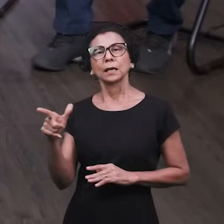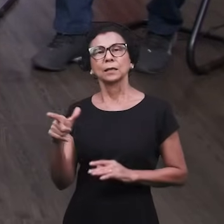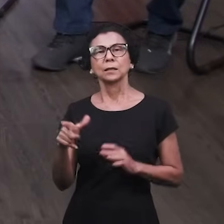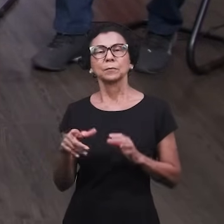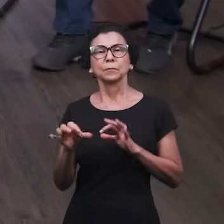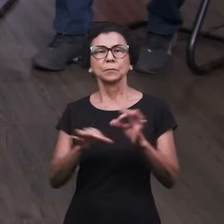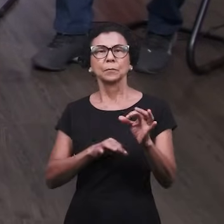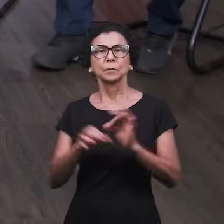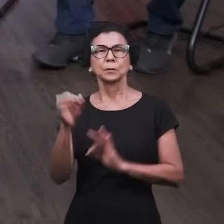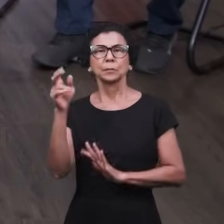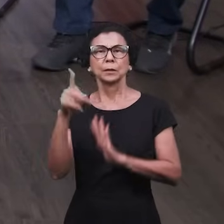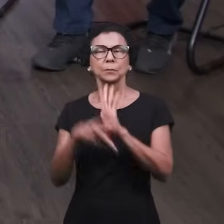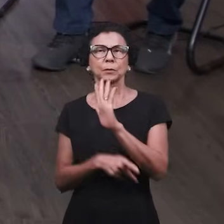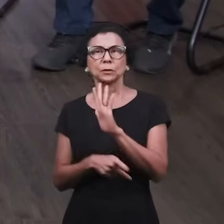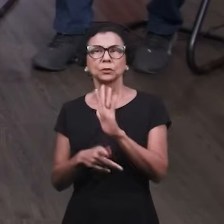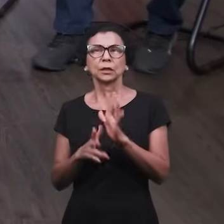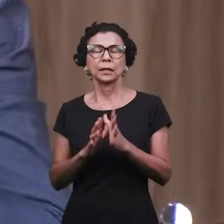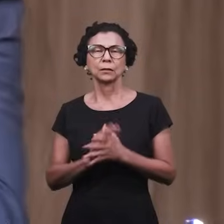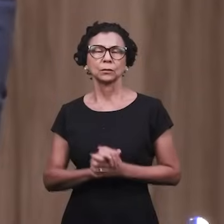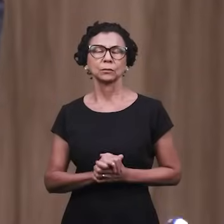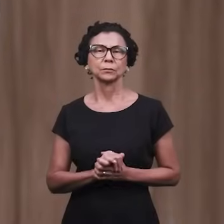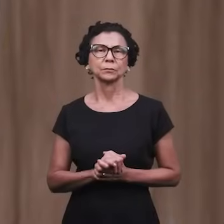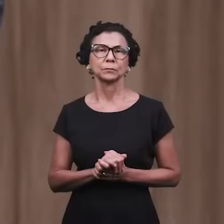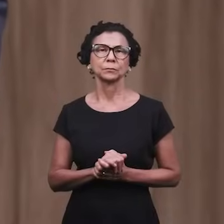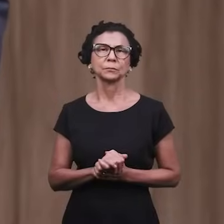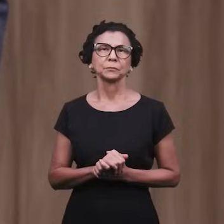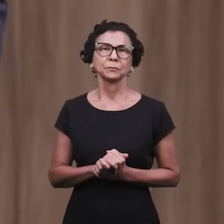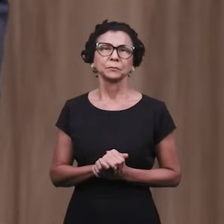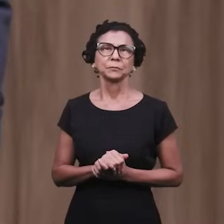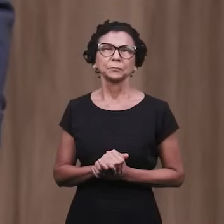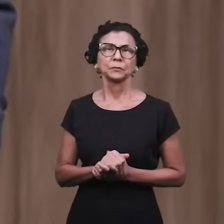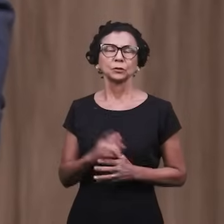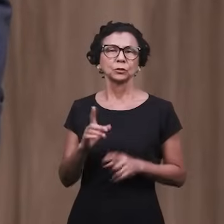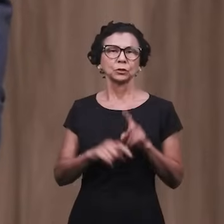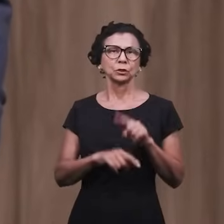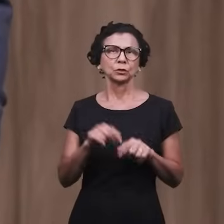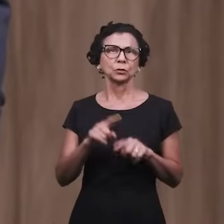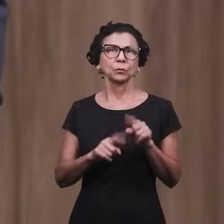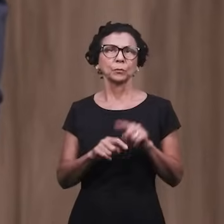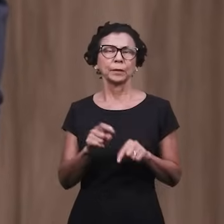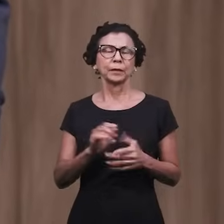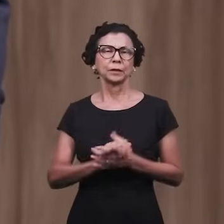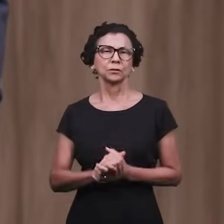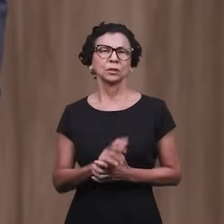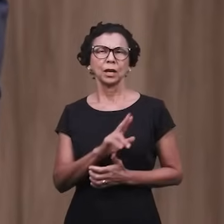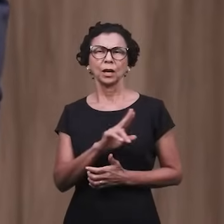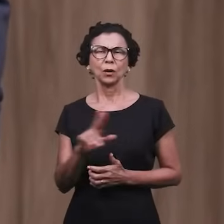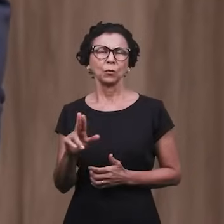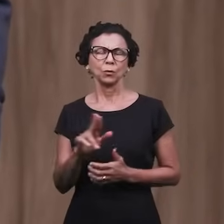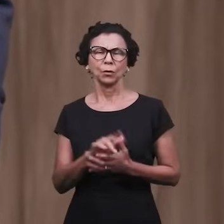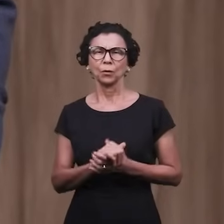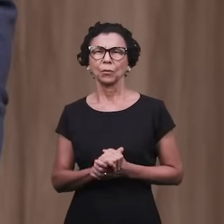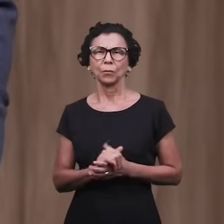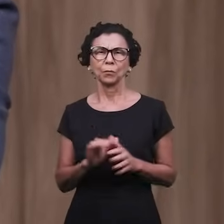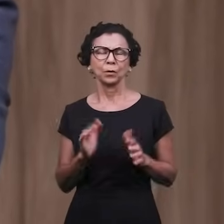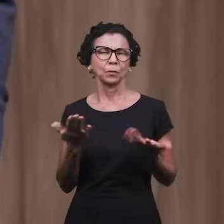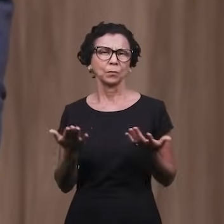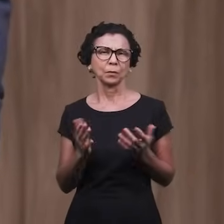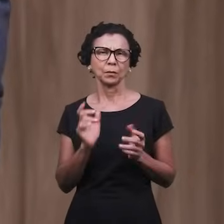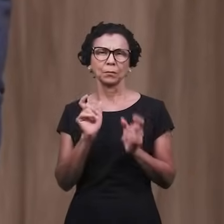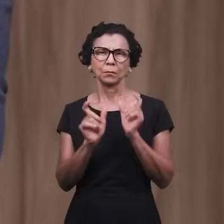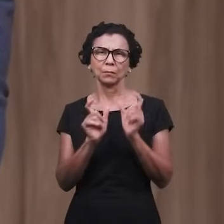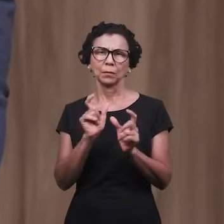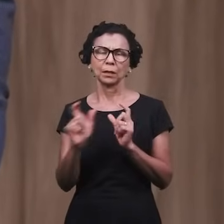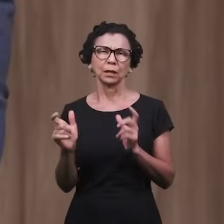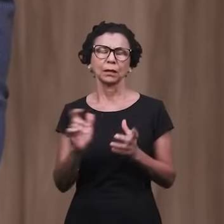Paz? Estou correto? Tá correto. Luthier, né? Luthieria está relacionado com o ramo, né? Com